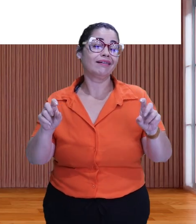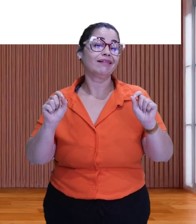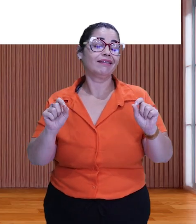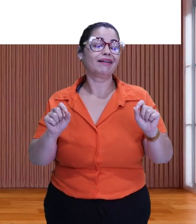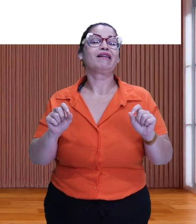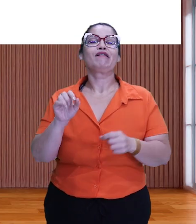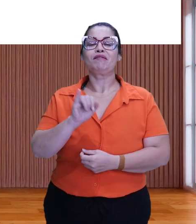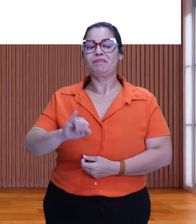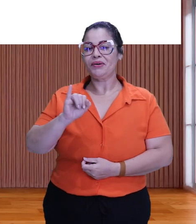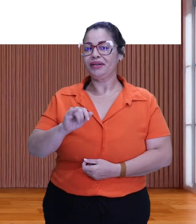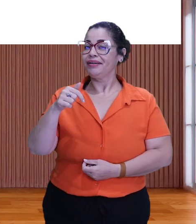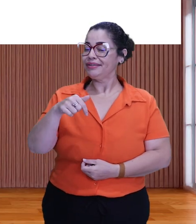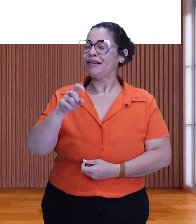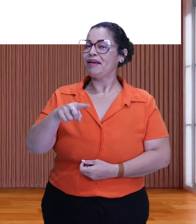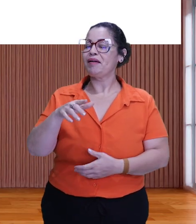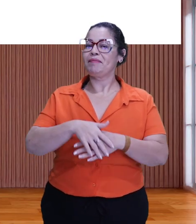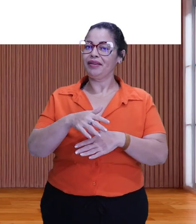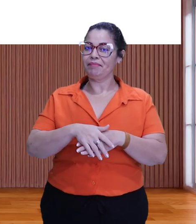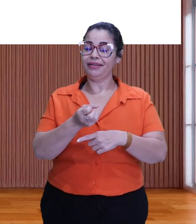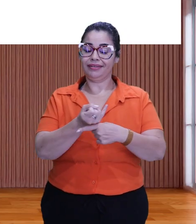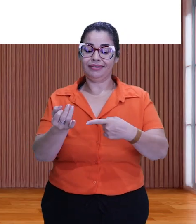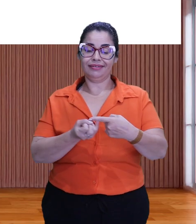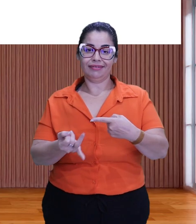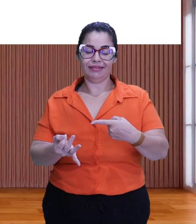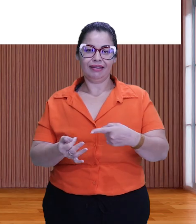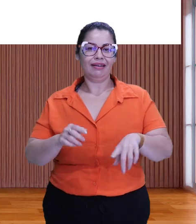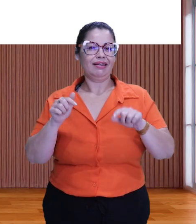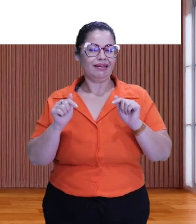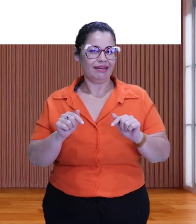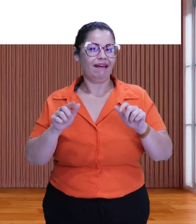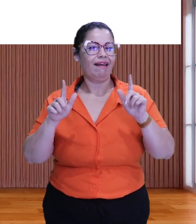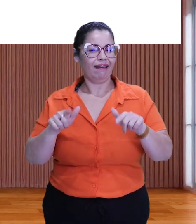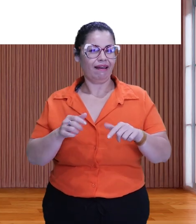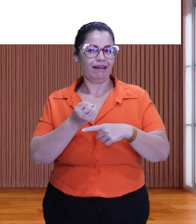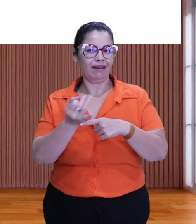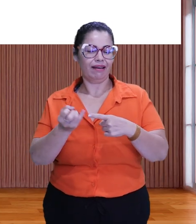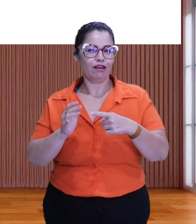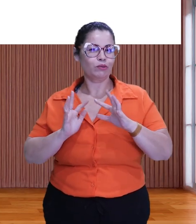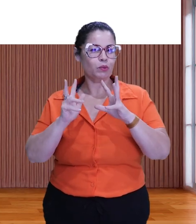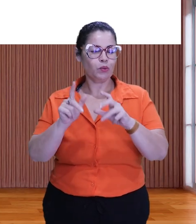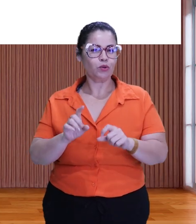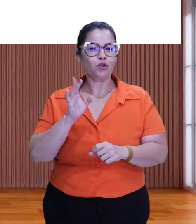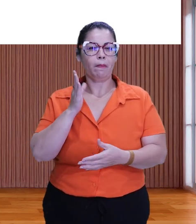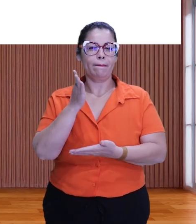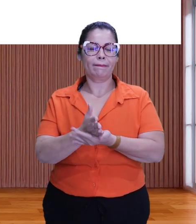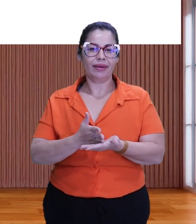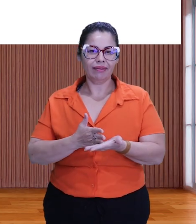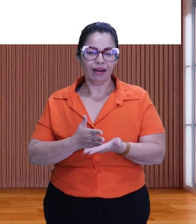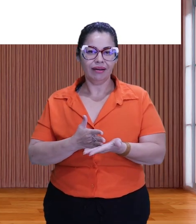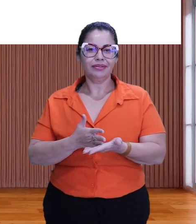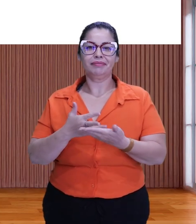um assunto super importante da matemática, as frações. Mas será que toda fração é